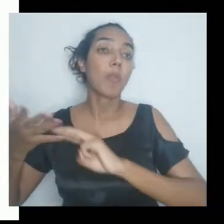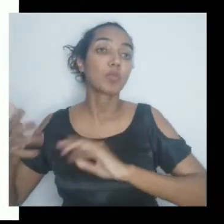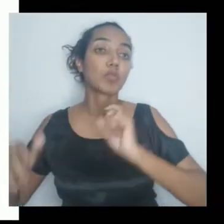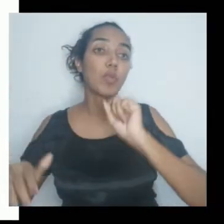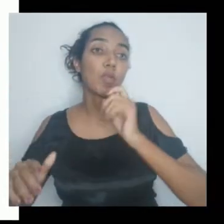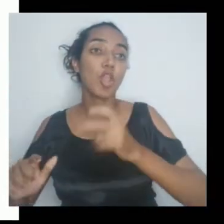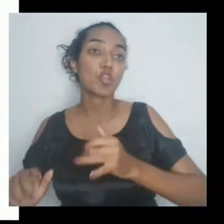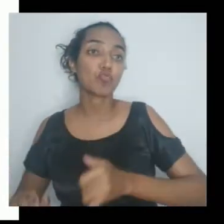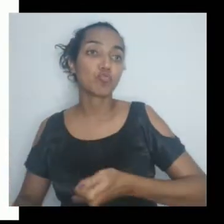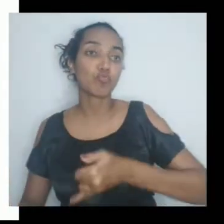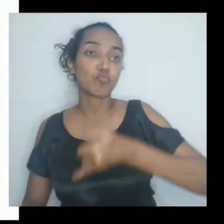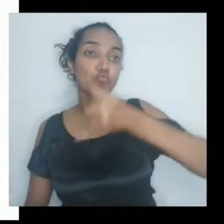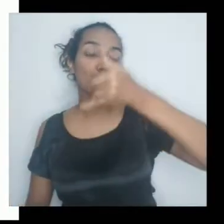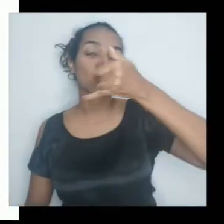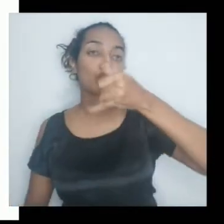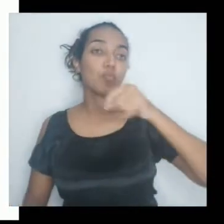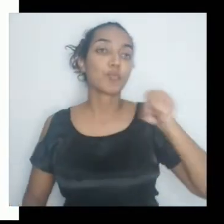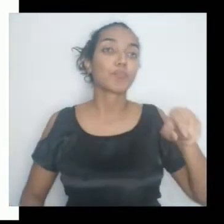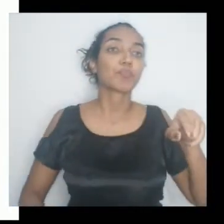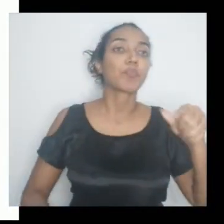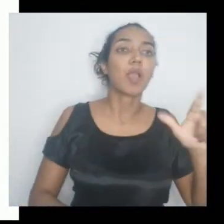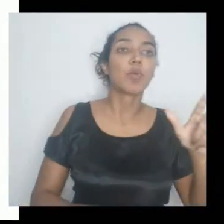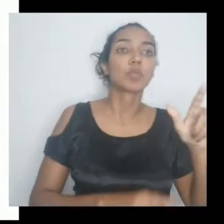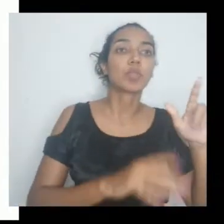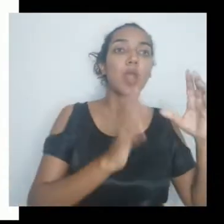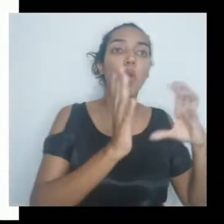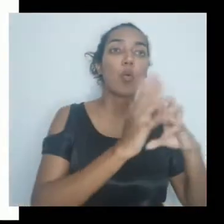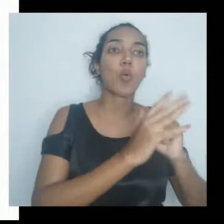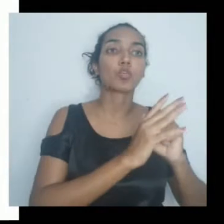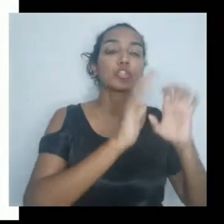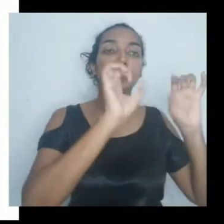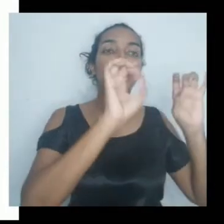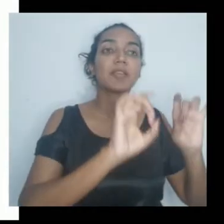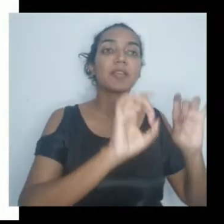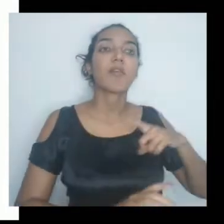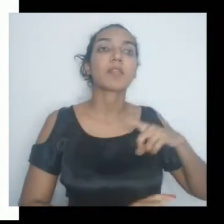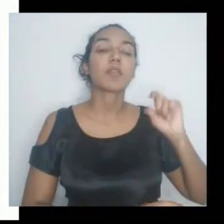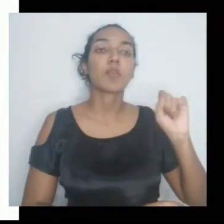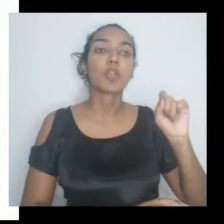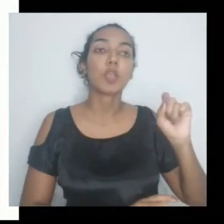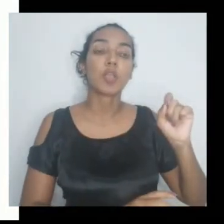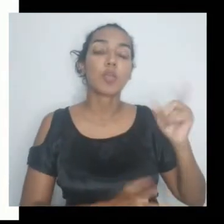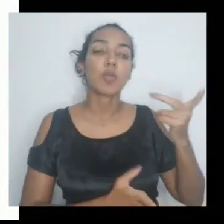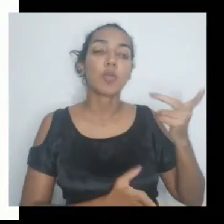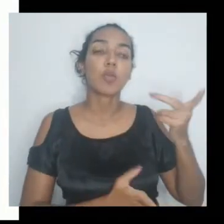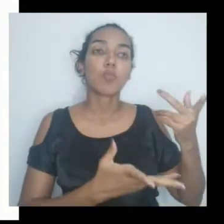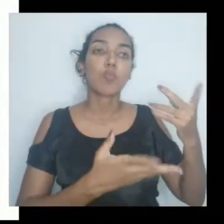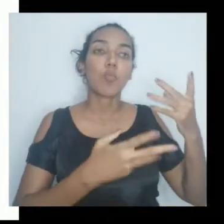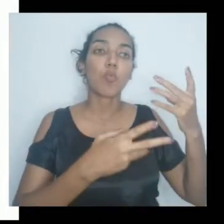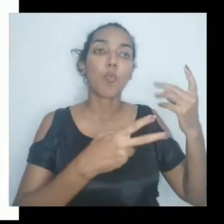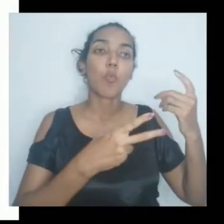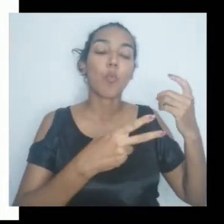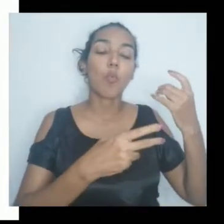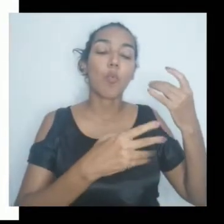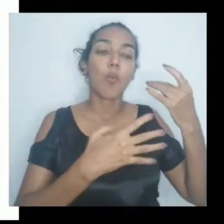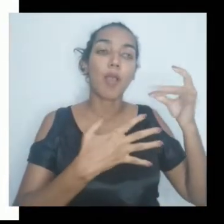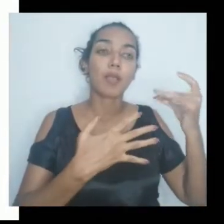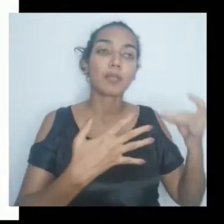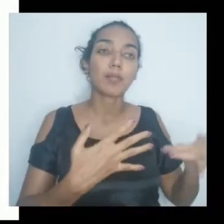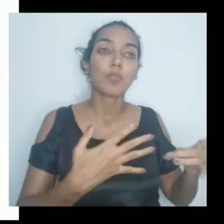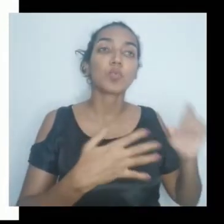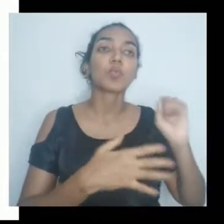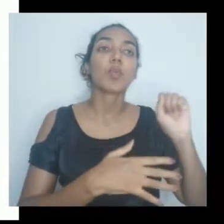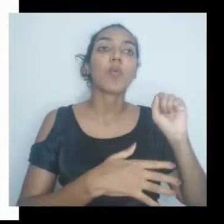ter um atributo a mais, que é o atributo limite, que define qual limite a conta vai ter, e